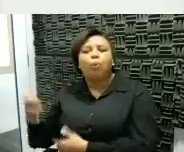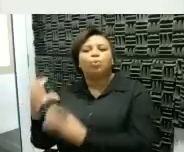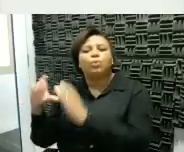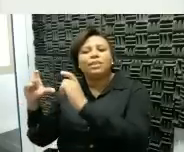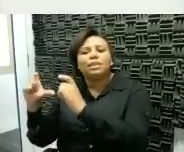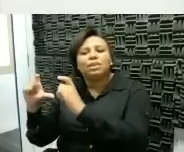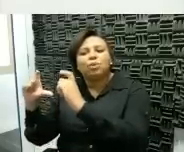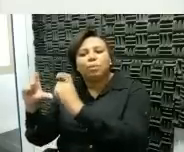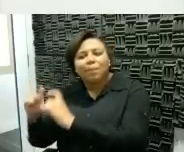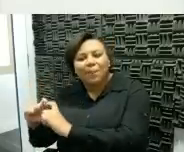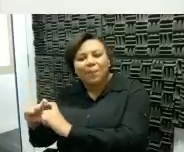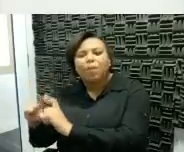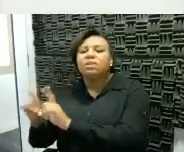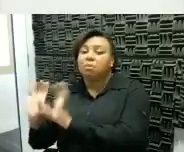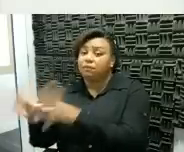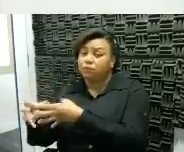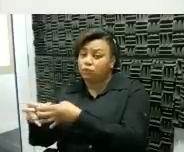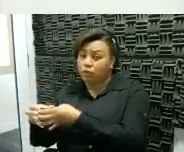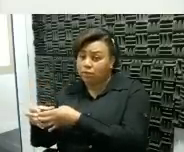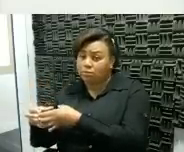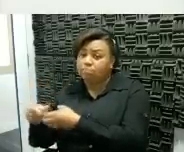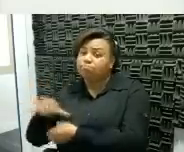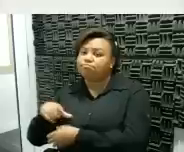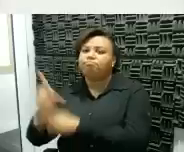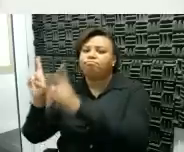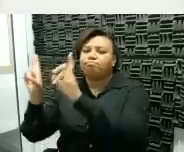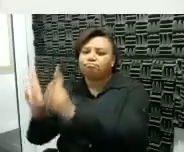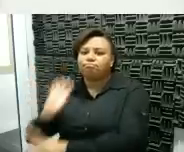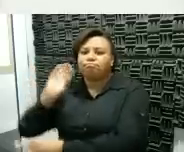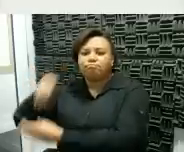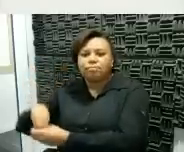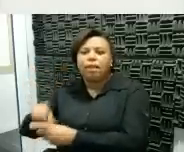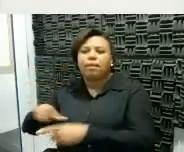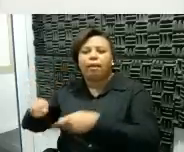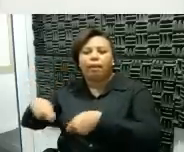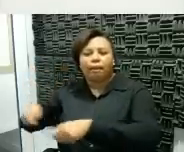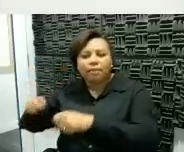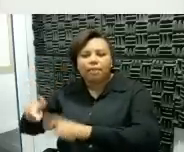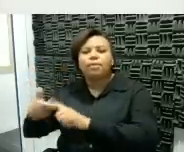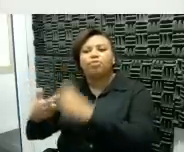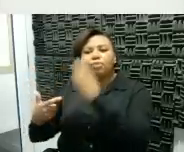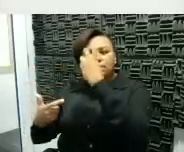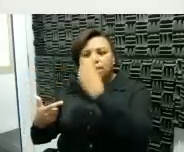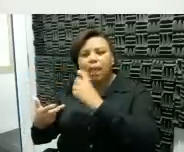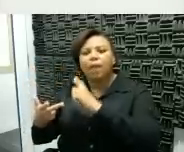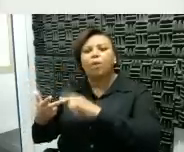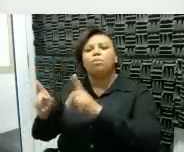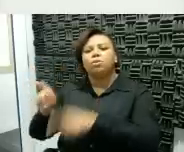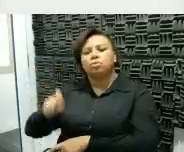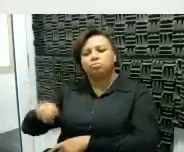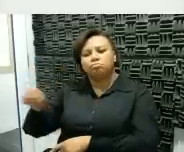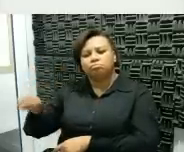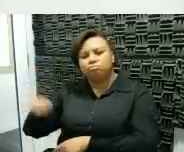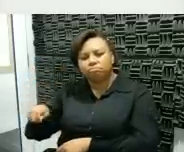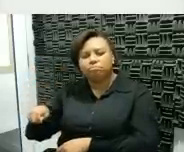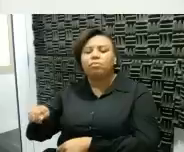pessoas com deficiência dentro um cadeirante um cego uma pessoa de bengar enfim eh E essas pessoas então eu